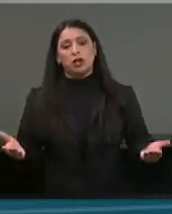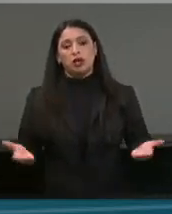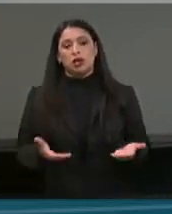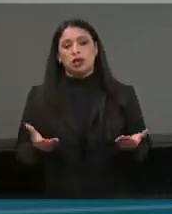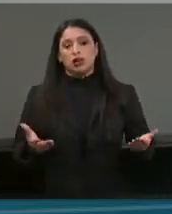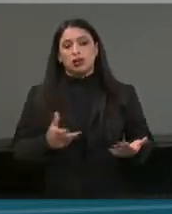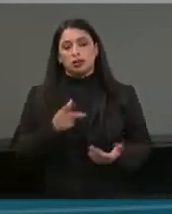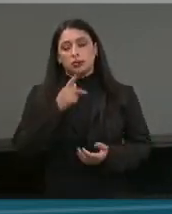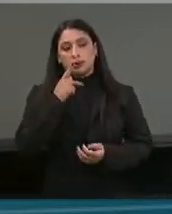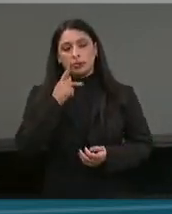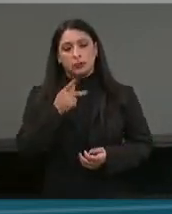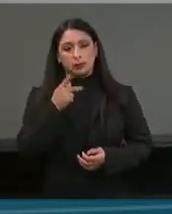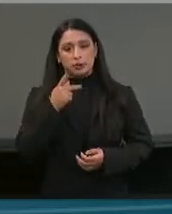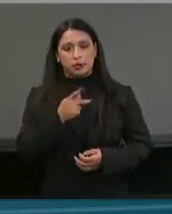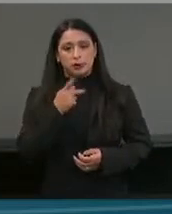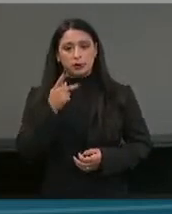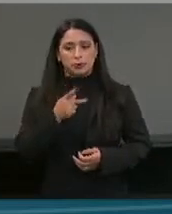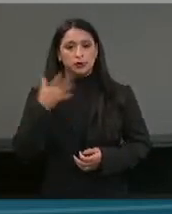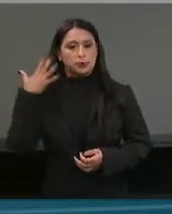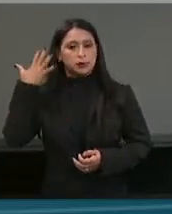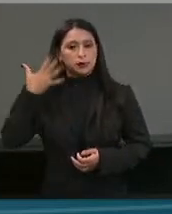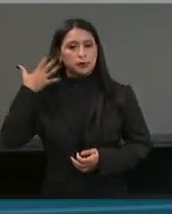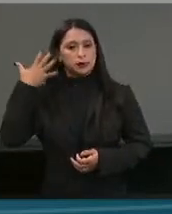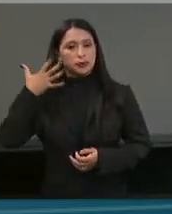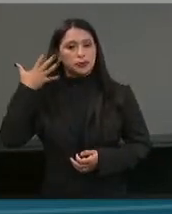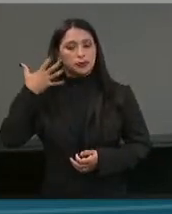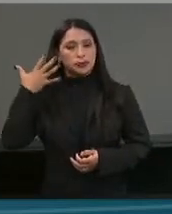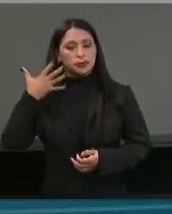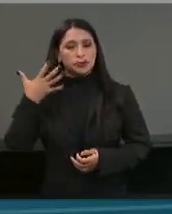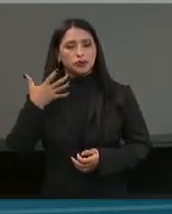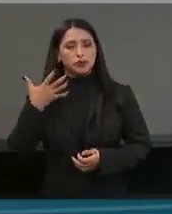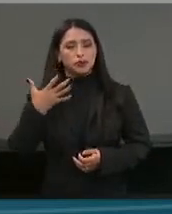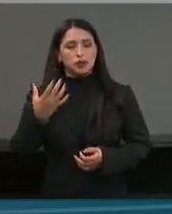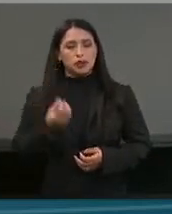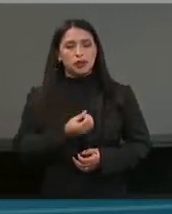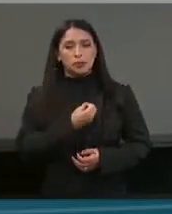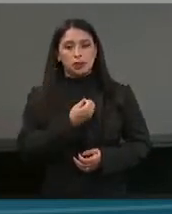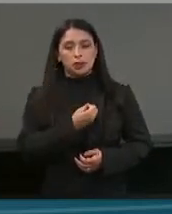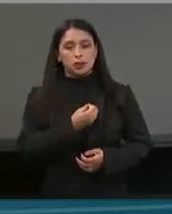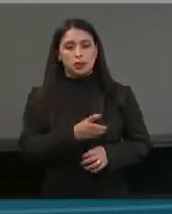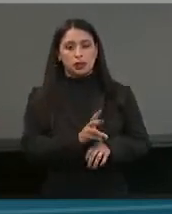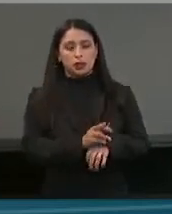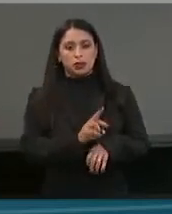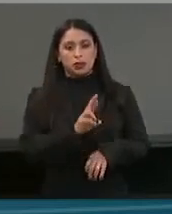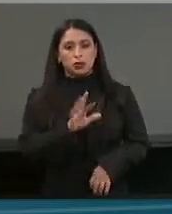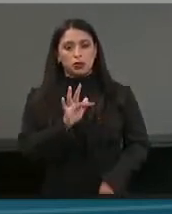palavra, convidando para a sua exposição presencial, o Dr. Francisco Brito Cruz,